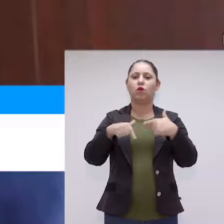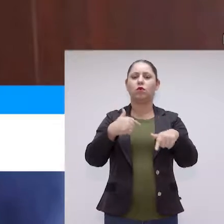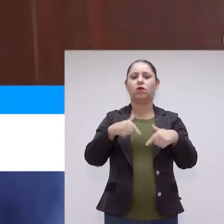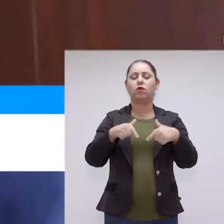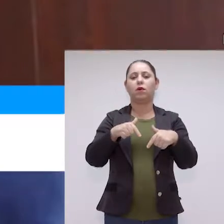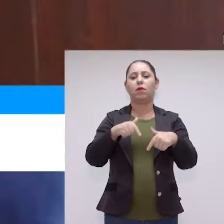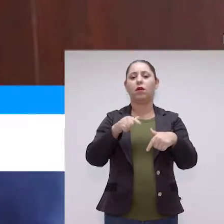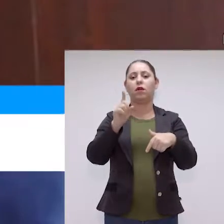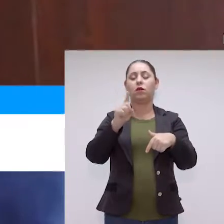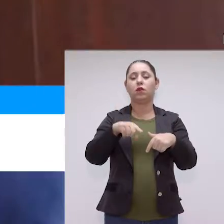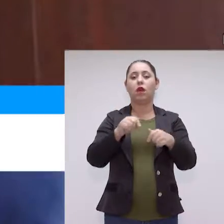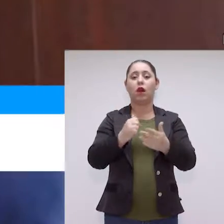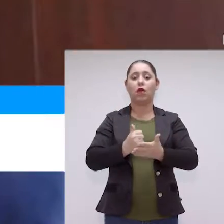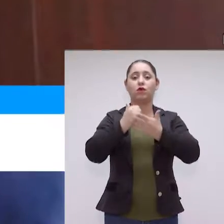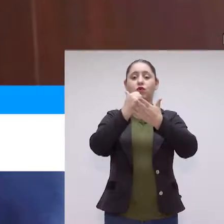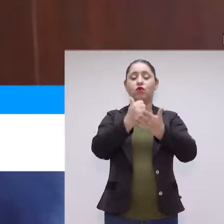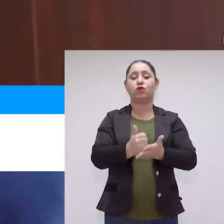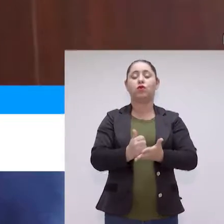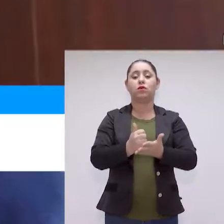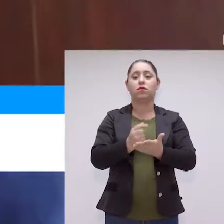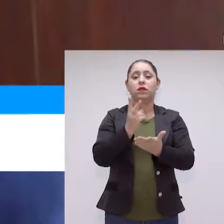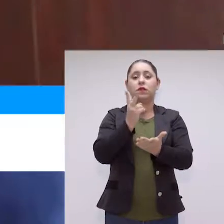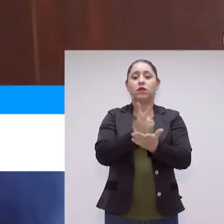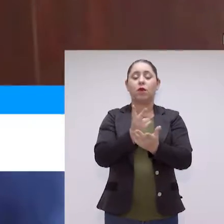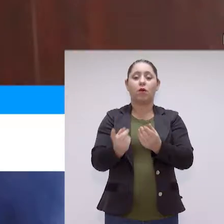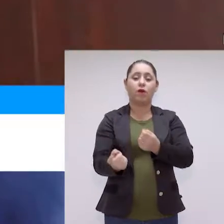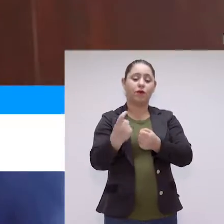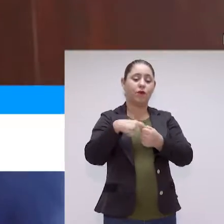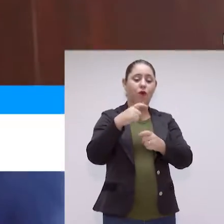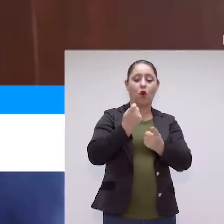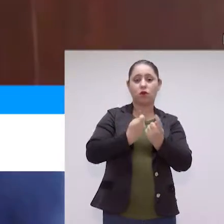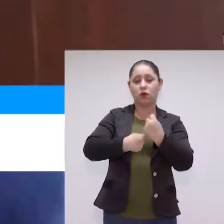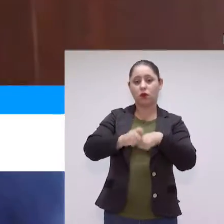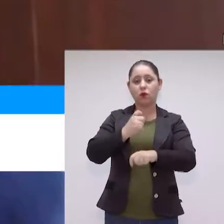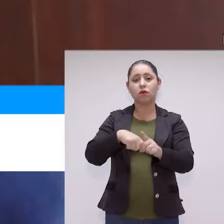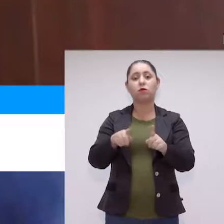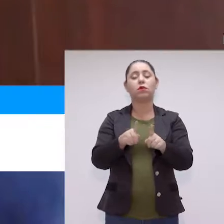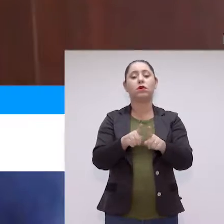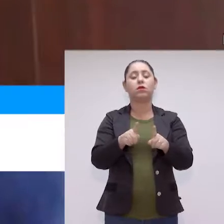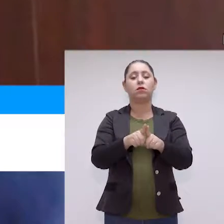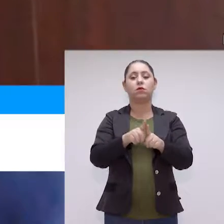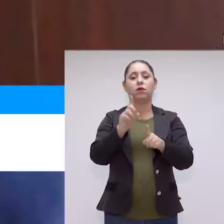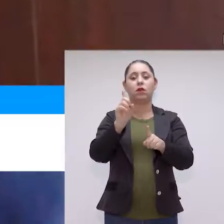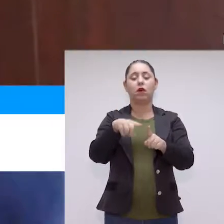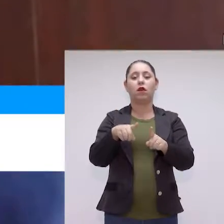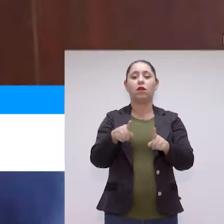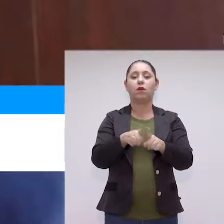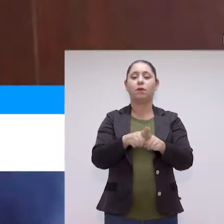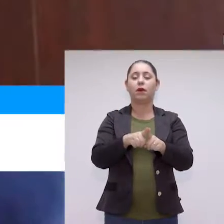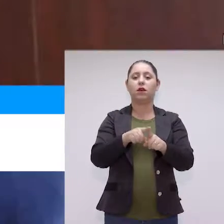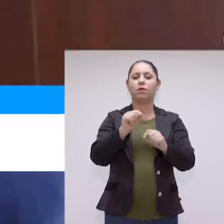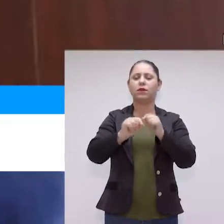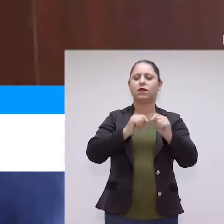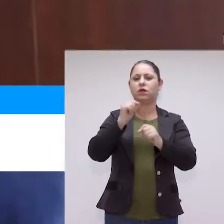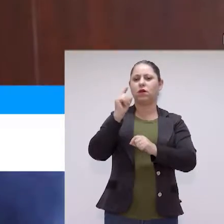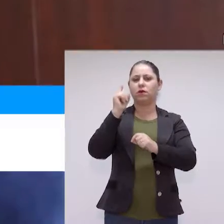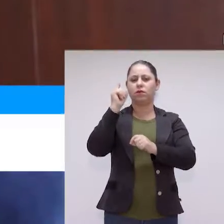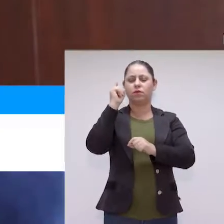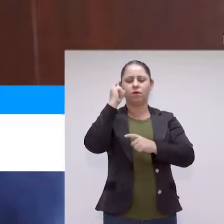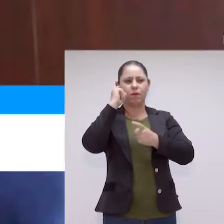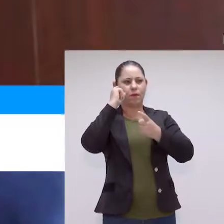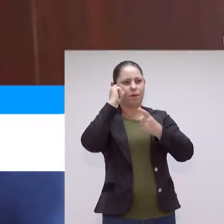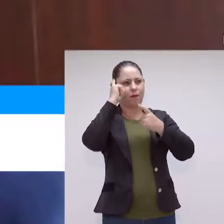desenvolve atividades aí que contribuem decisivamente para a retomada da economia, é um setor que também